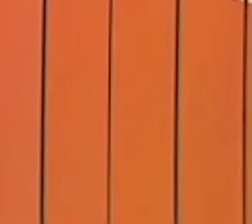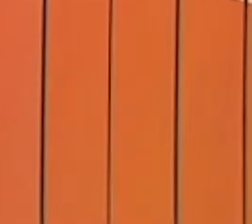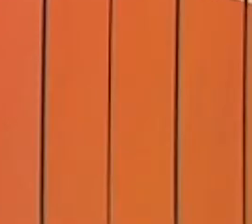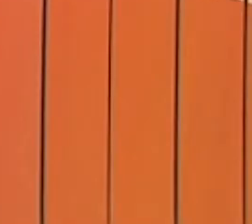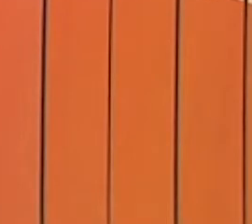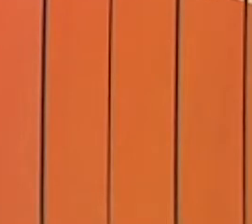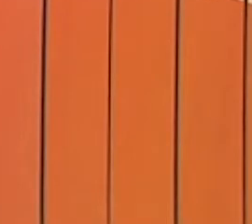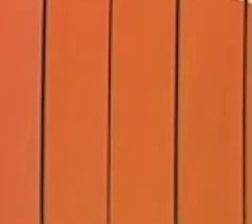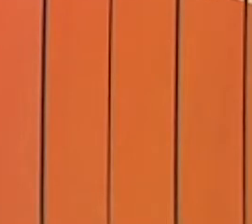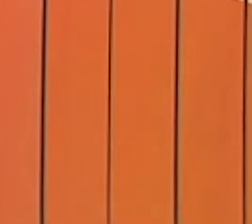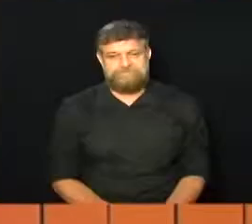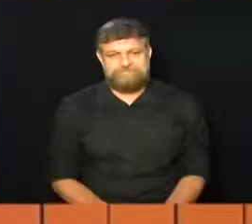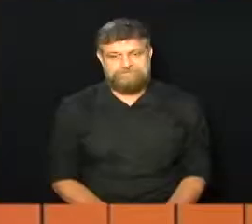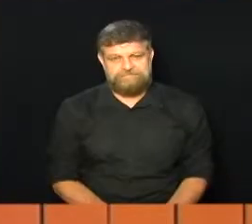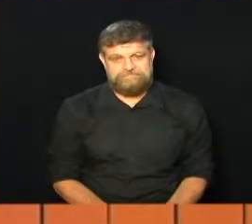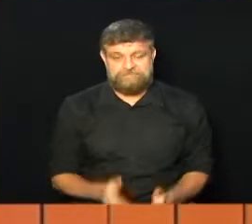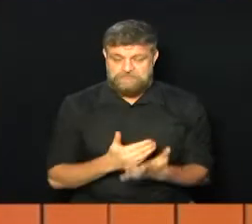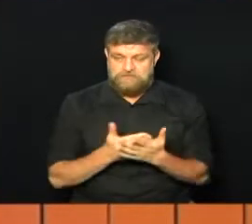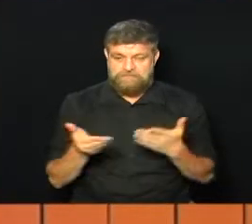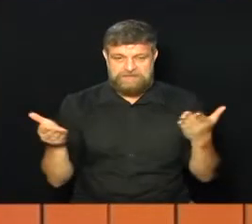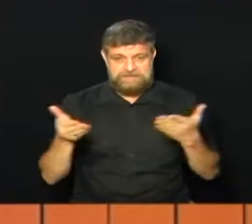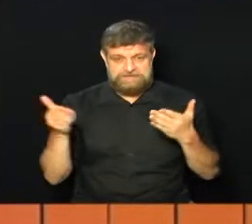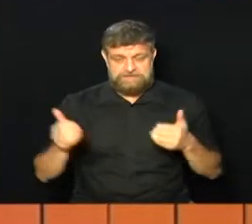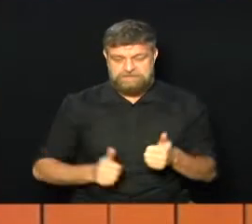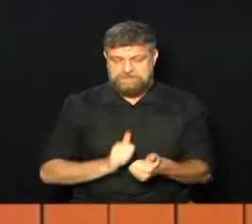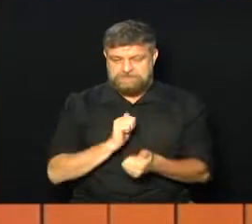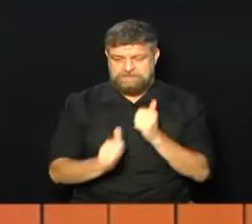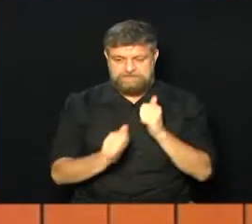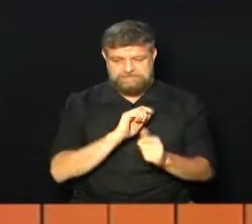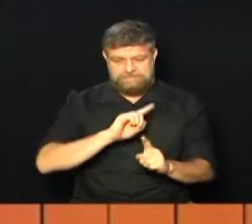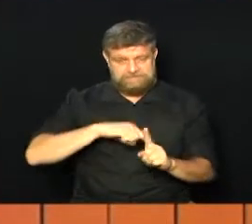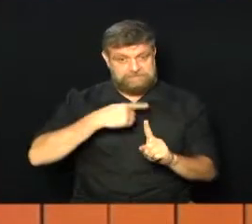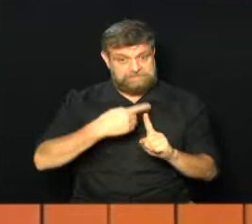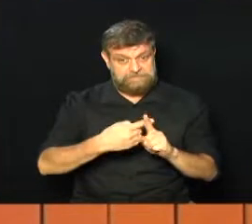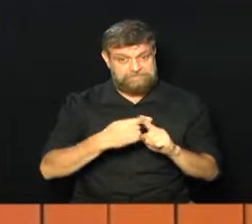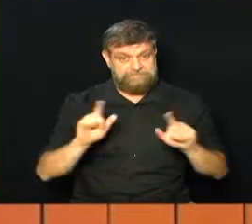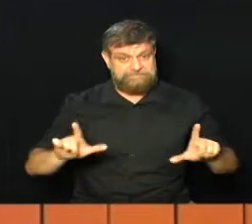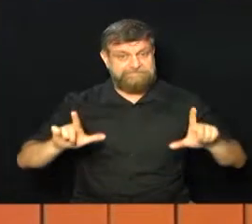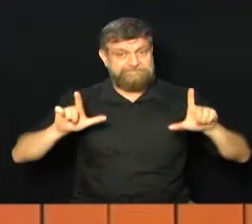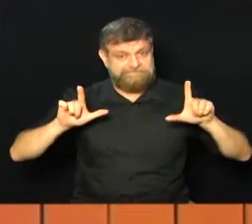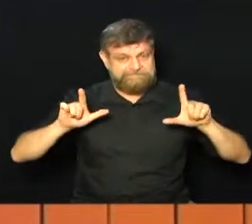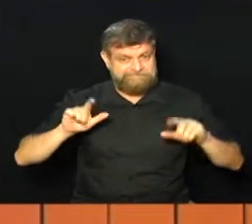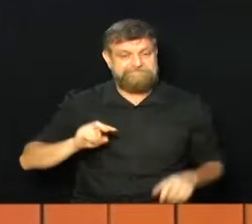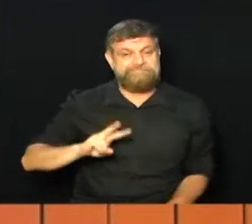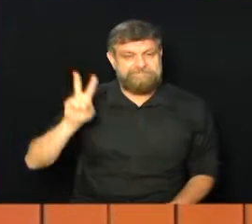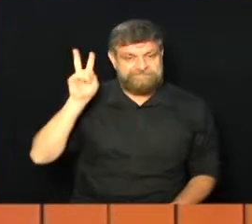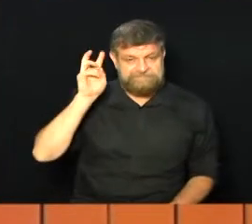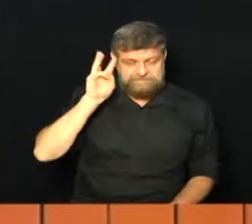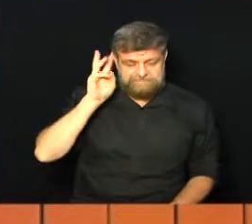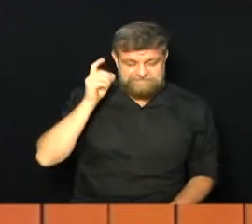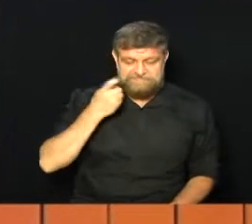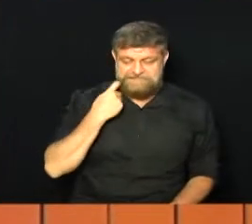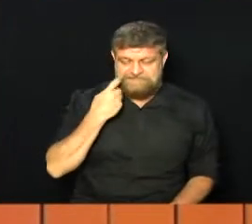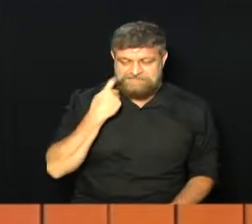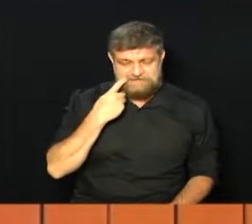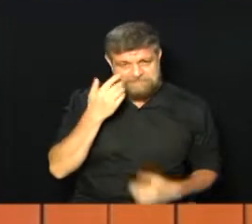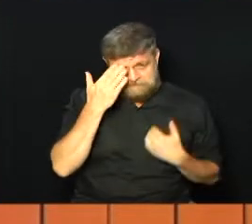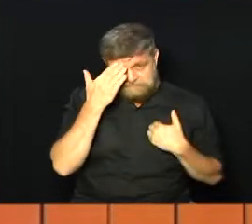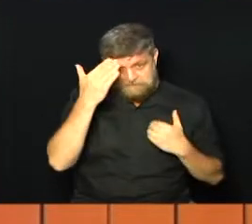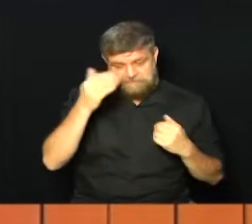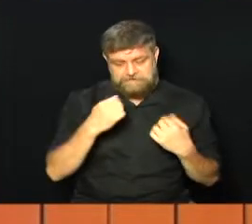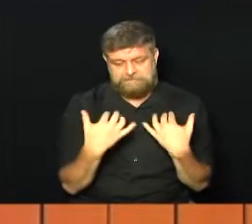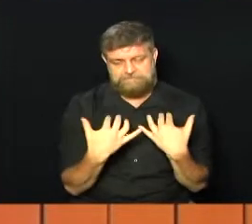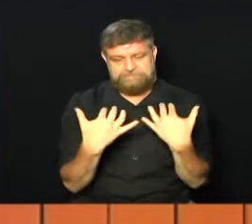Olá, começa agora o Mais Esportes ao vivo nesta sexta-feira. Muito obrigado pela sua companhia e